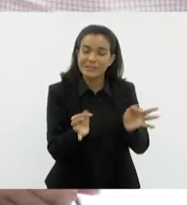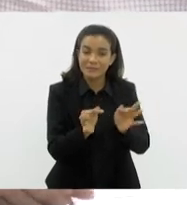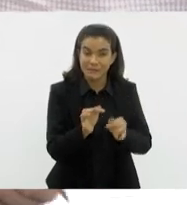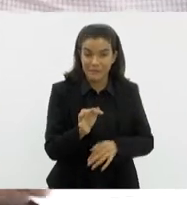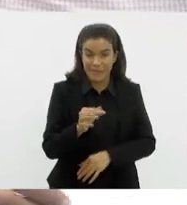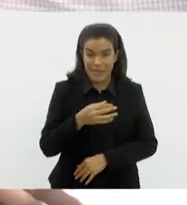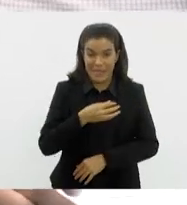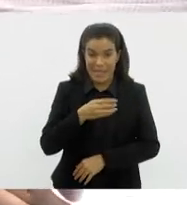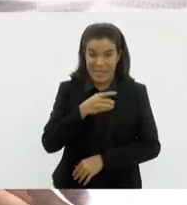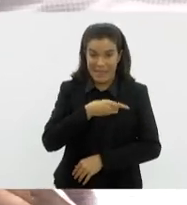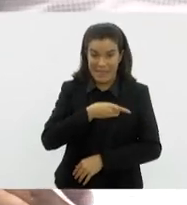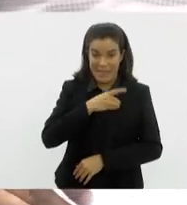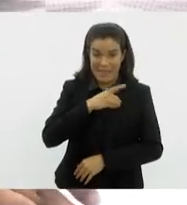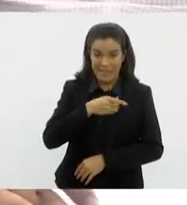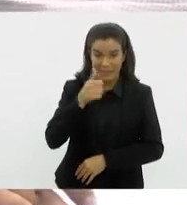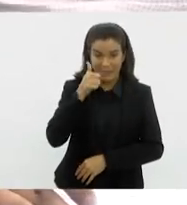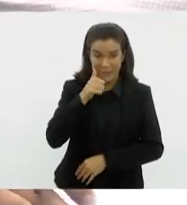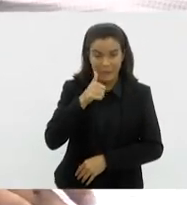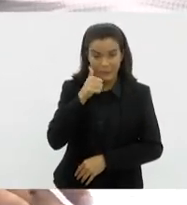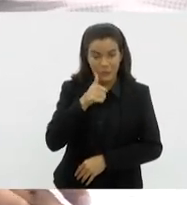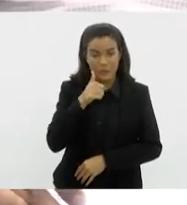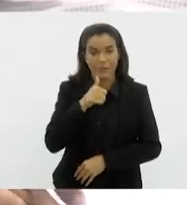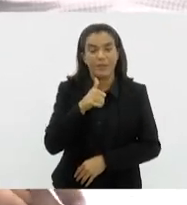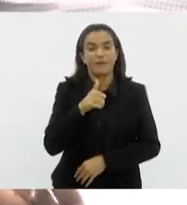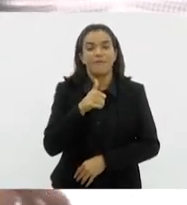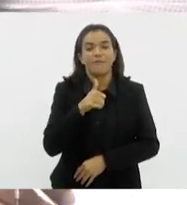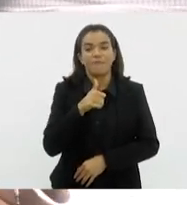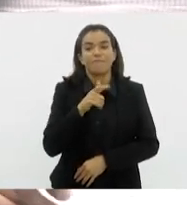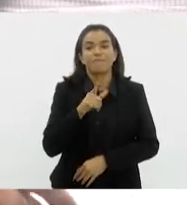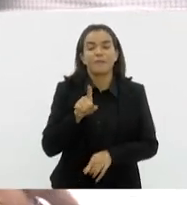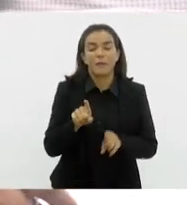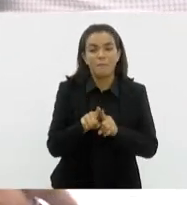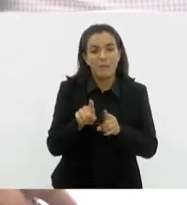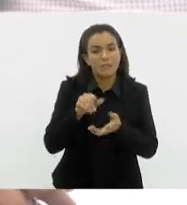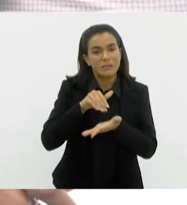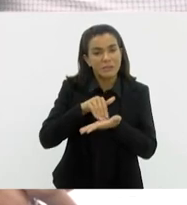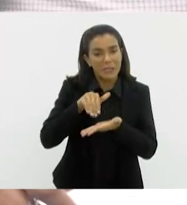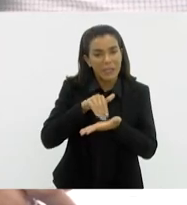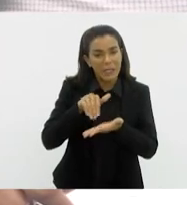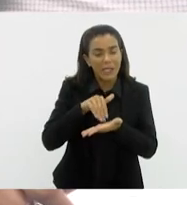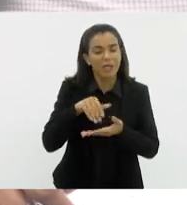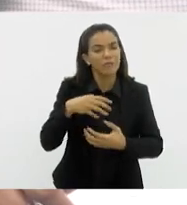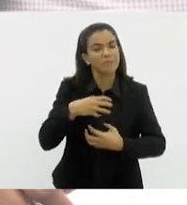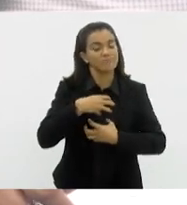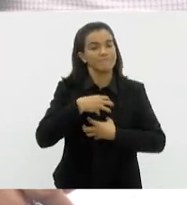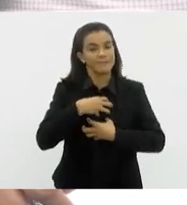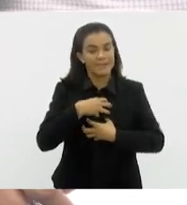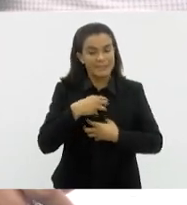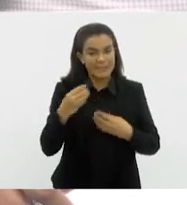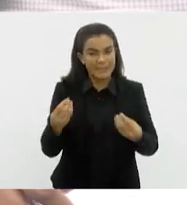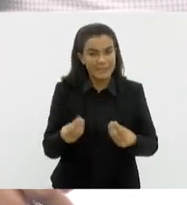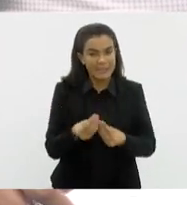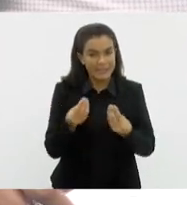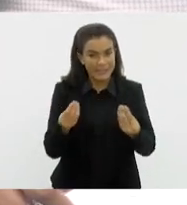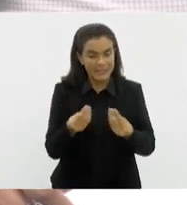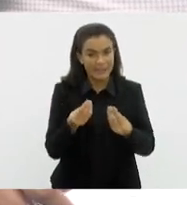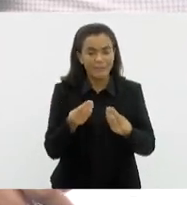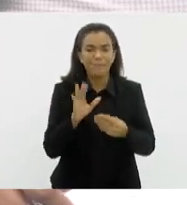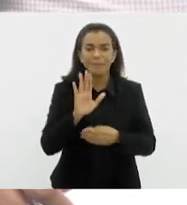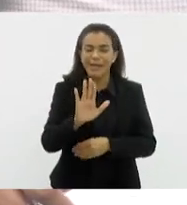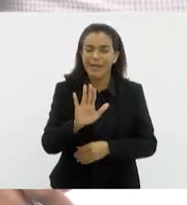DEAN vai centralizar, o chefe de polícia e secretário também ficou sensível a isso. Em relação à